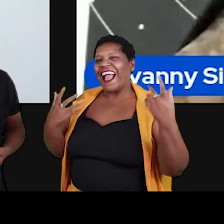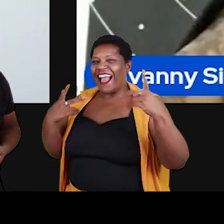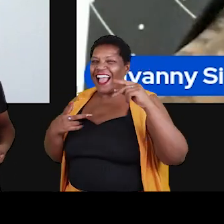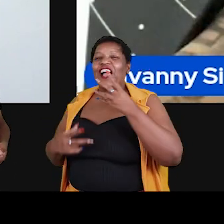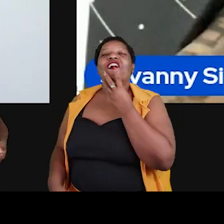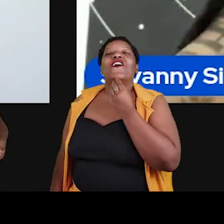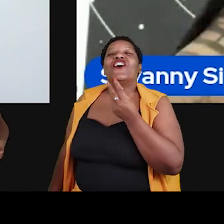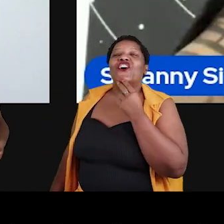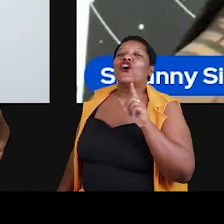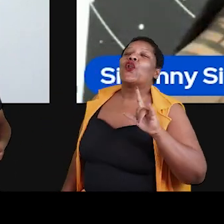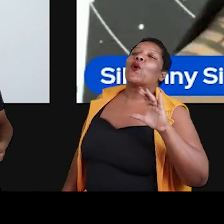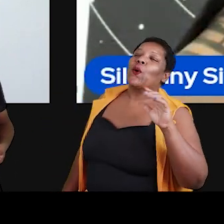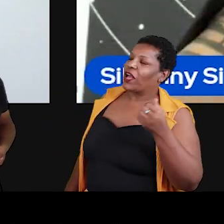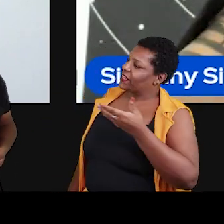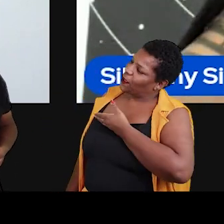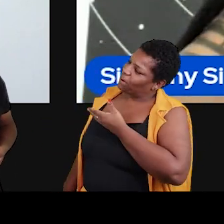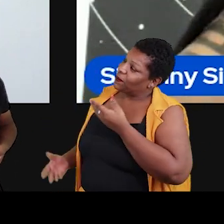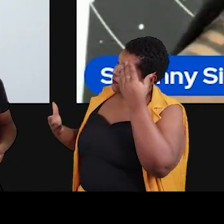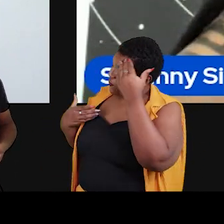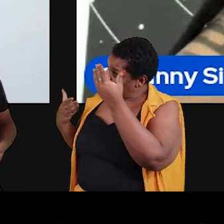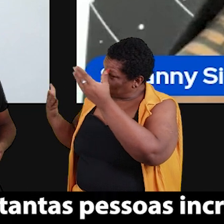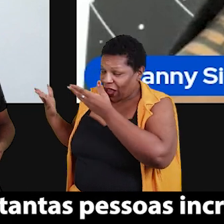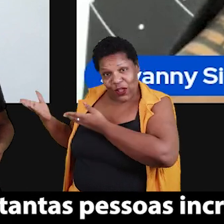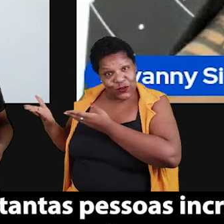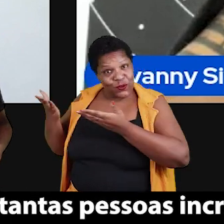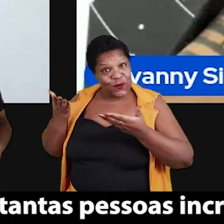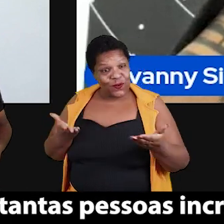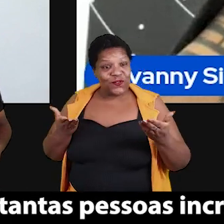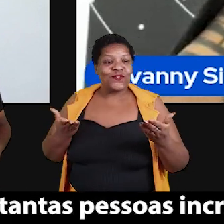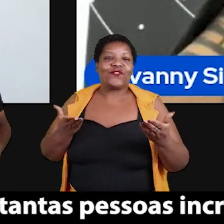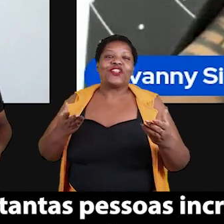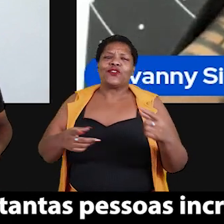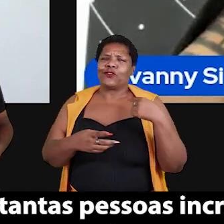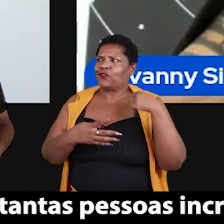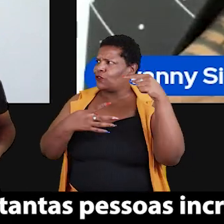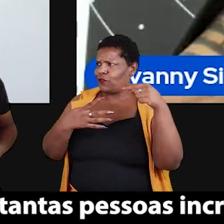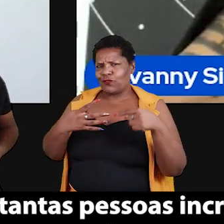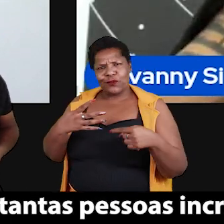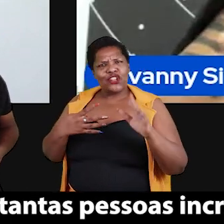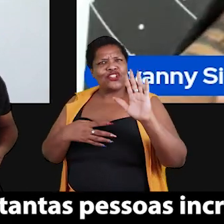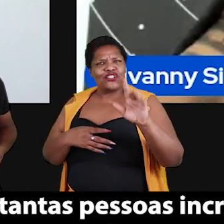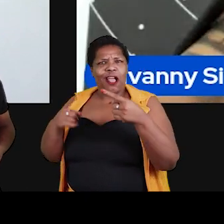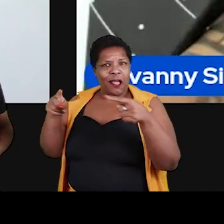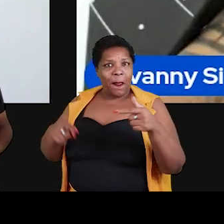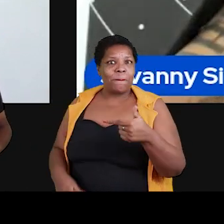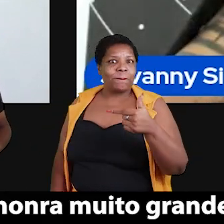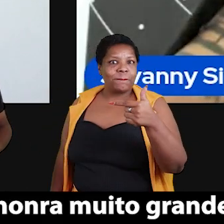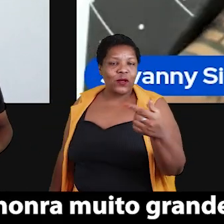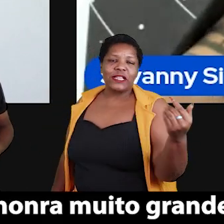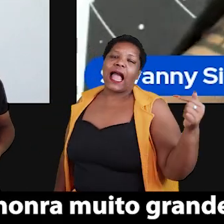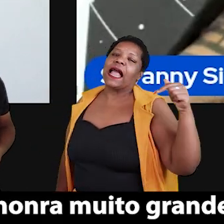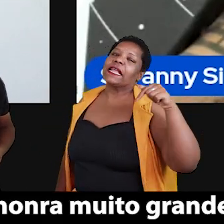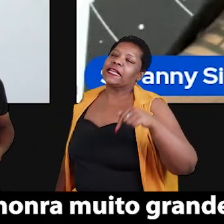Lucas, meu amigo, muito obrigado pelo convite. Já passaram tantas pessoas incríveis por aqui